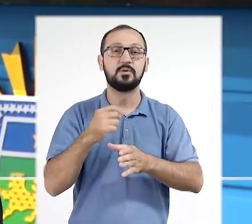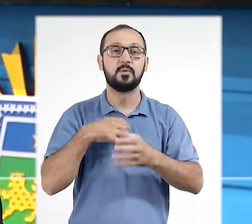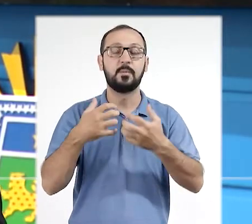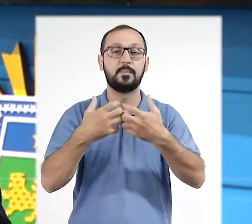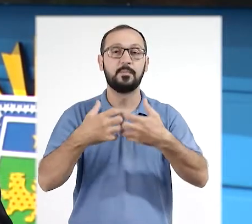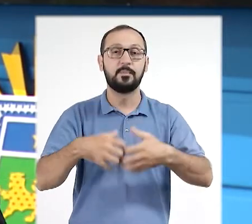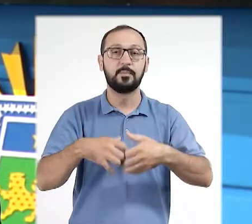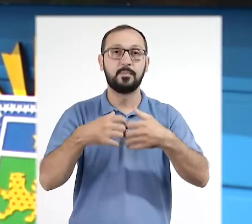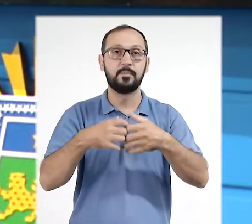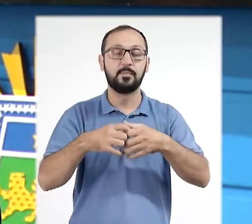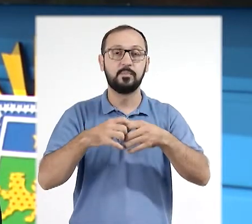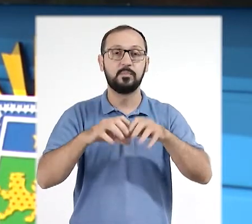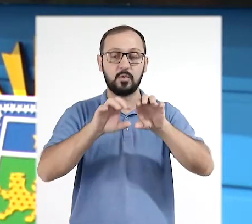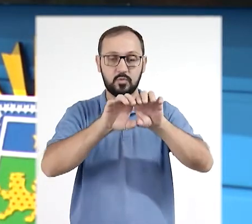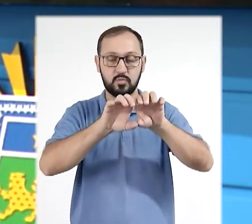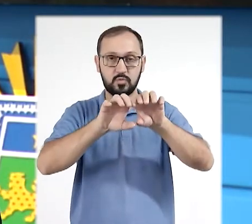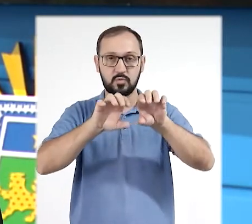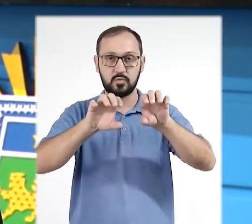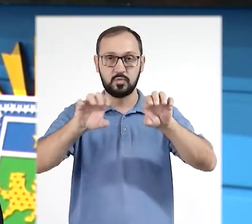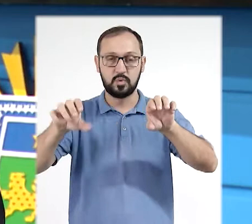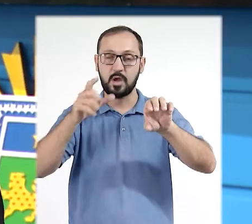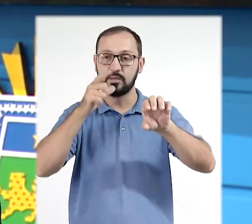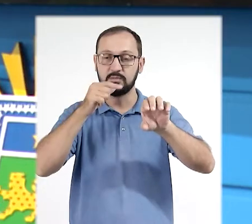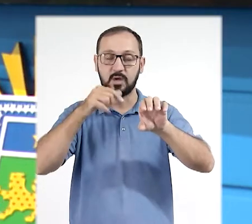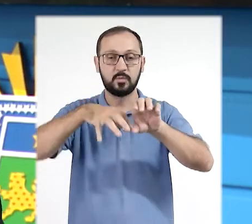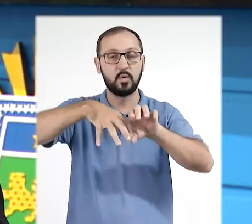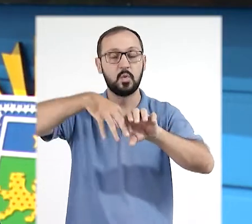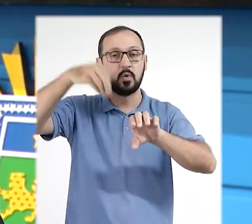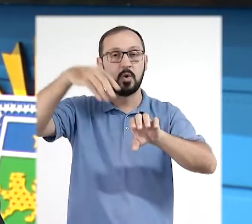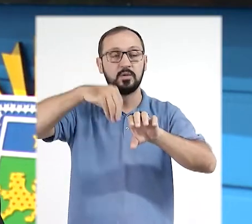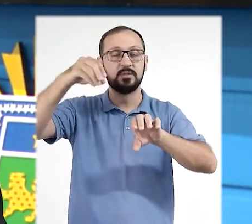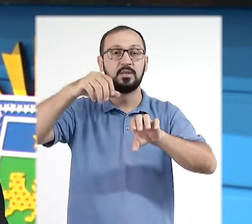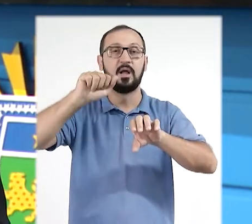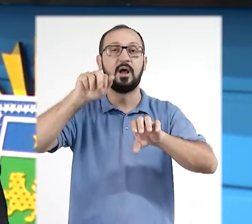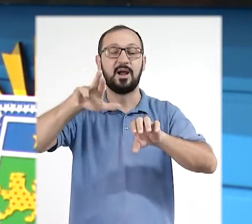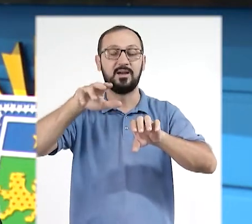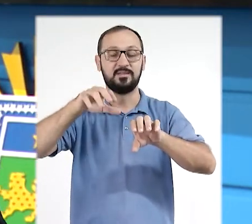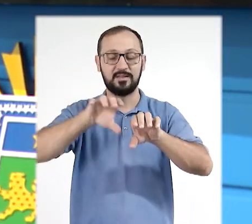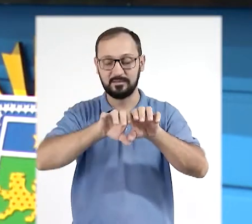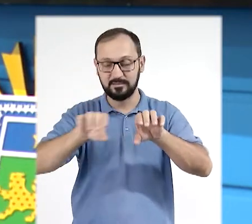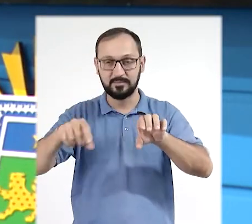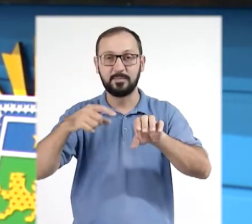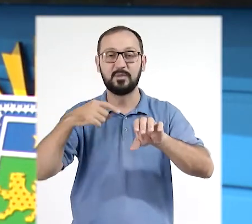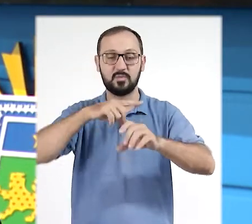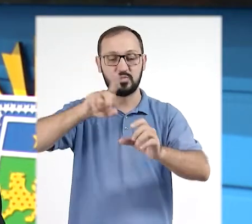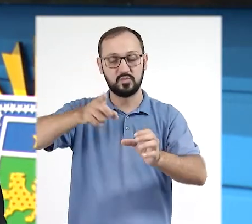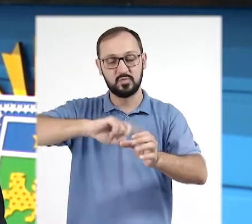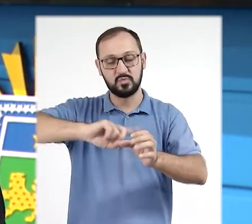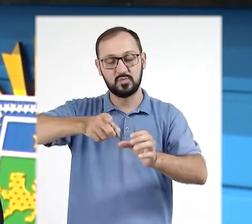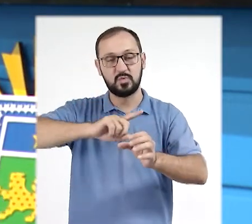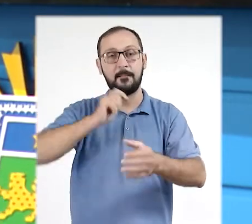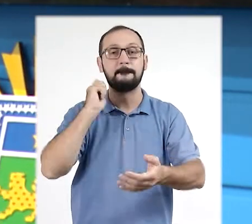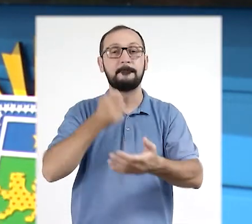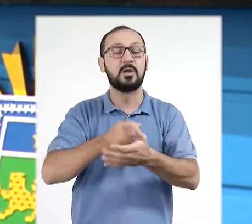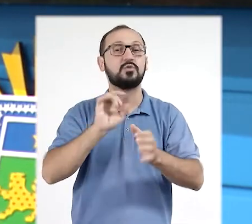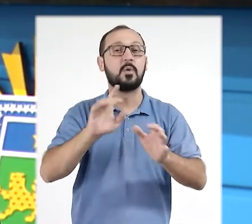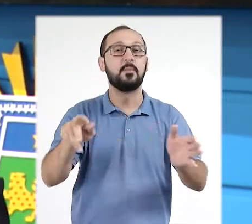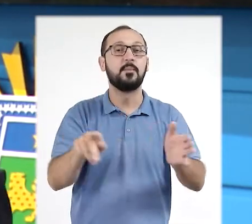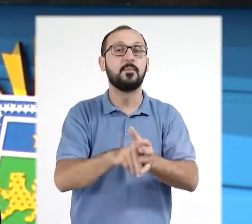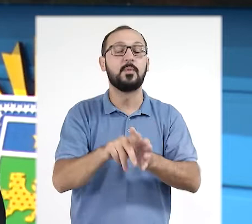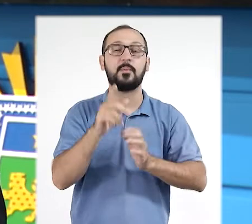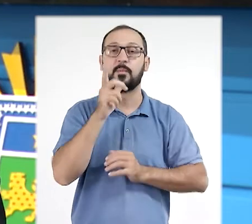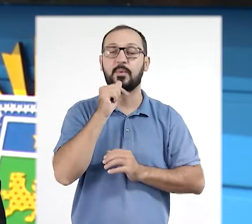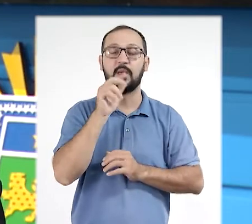aparelho eliminador de ar nas tubulações do sistema de água. A intenção do projeto é que o consumidor